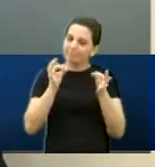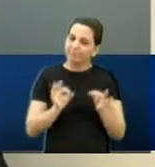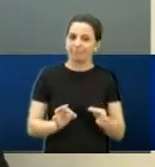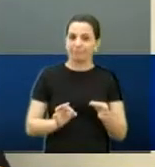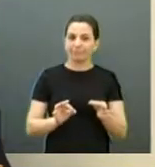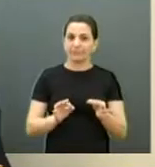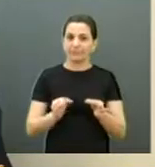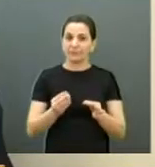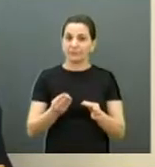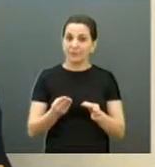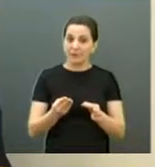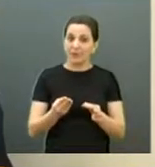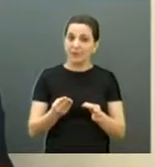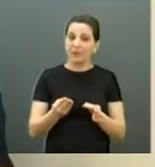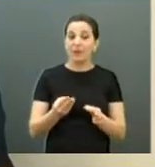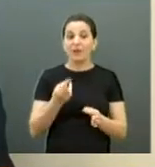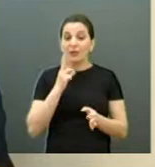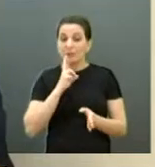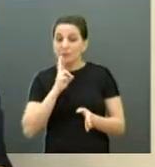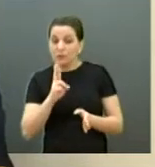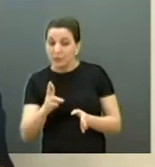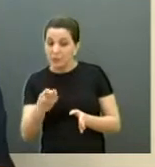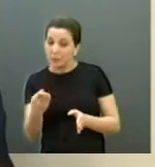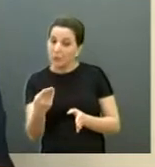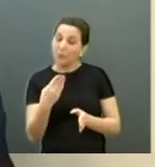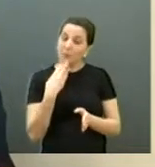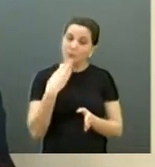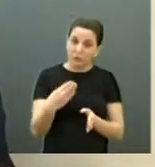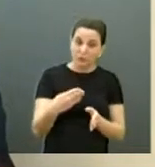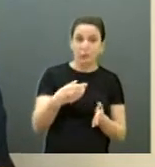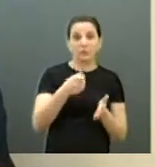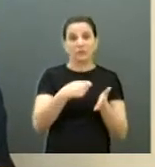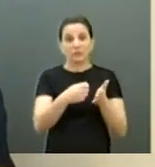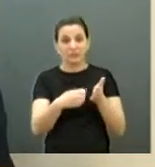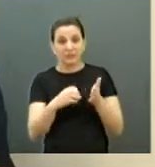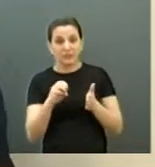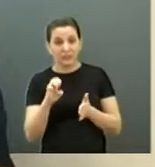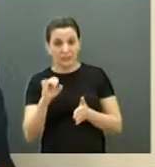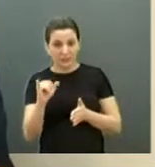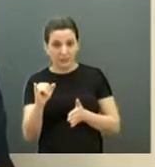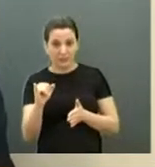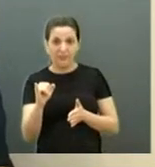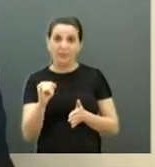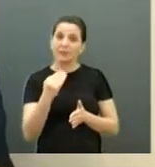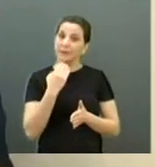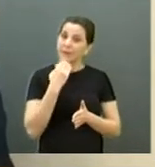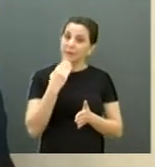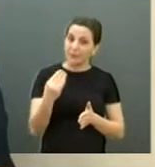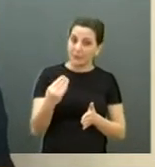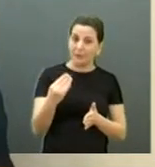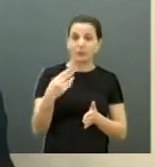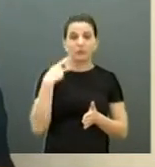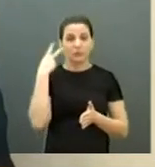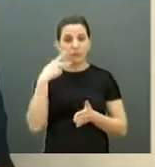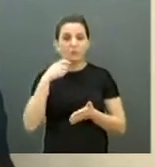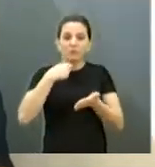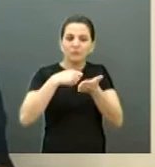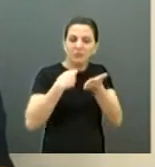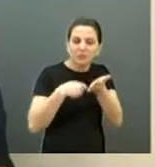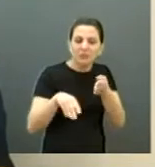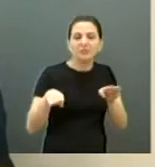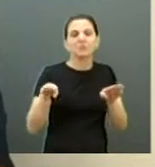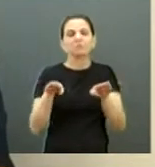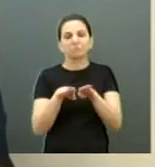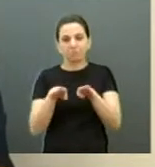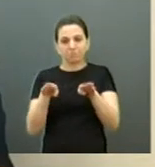do senhor josé carlos madalena eu vou assinar o pedido da cei peço aqui aos vereadores que também assinem